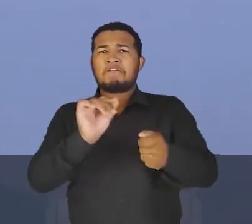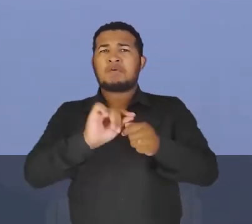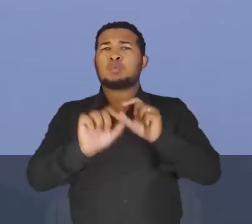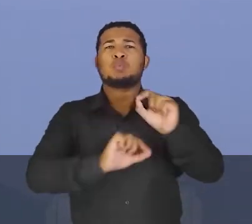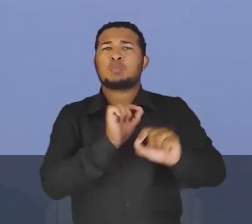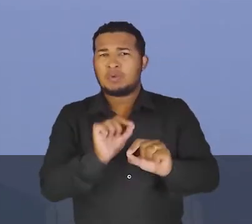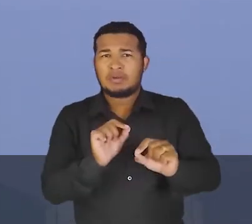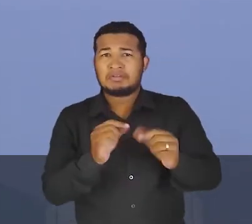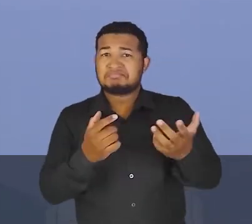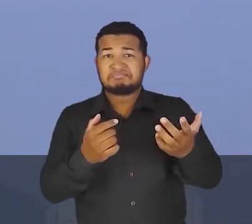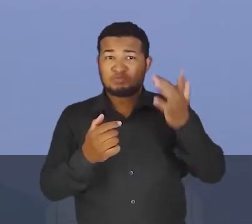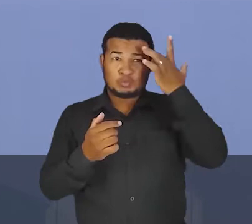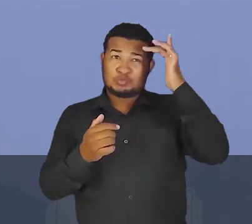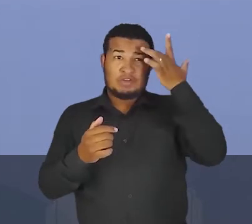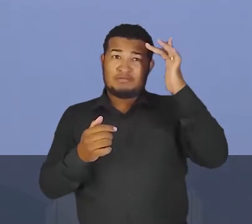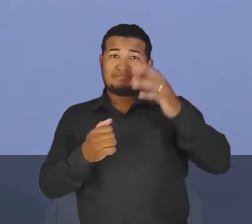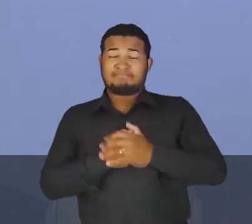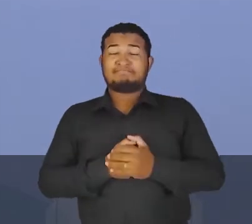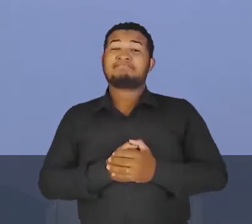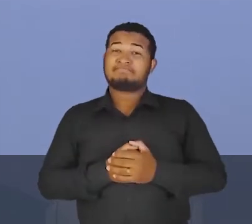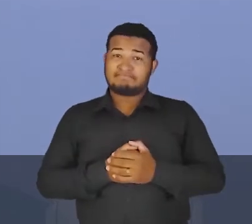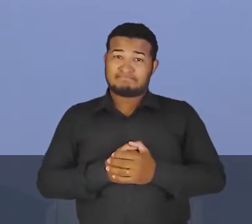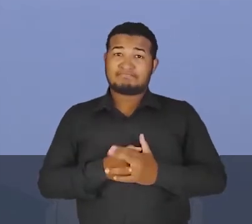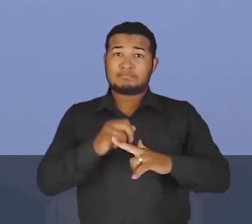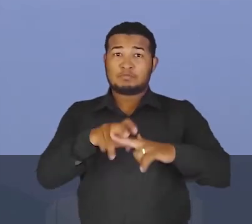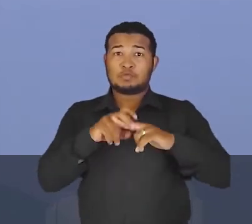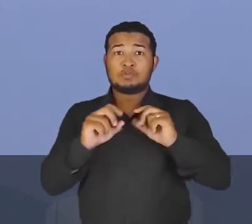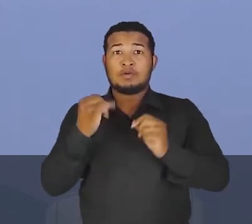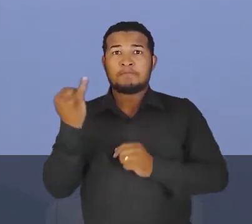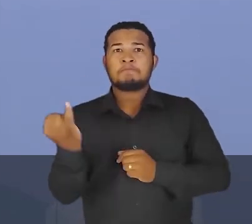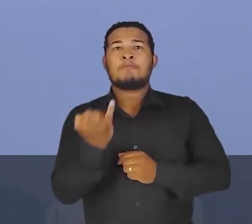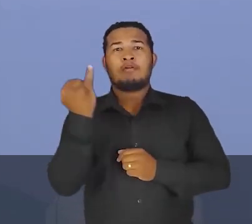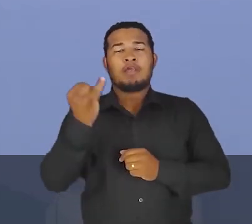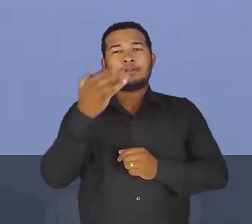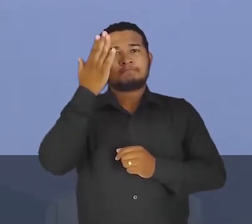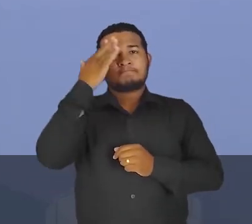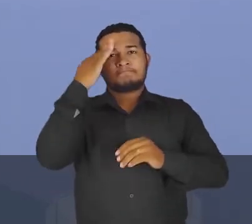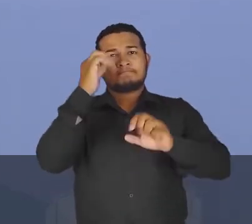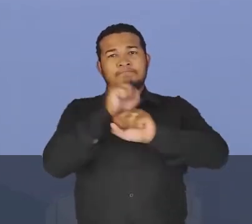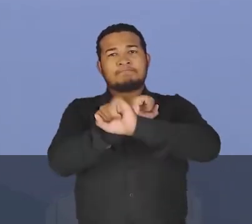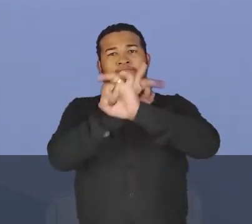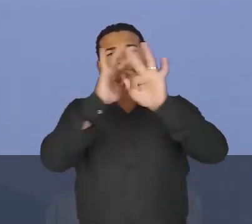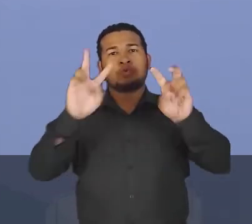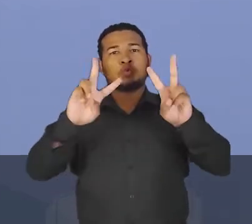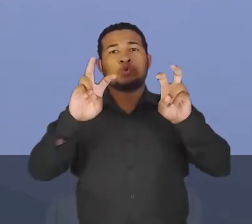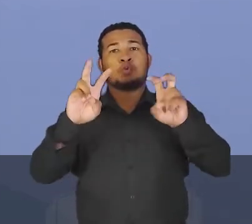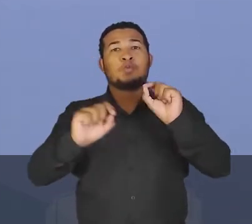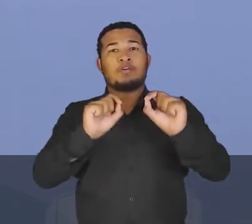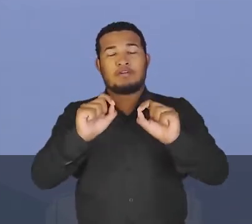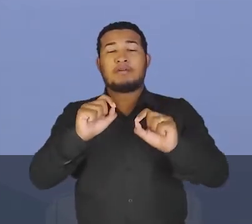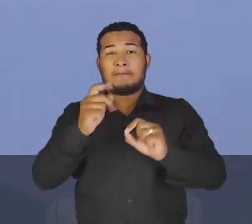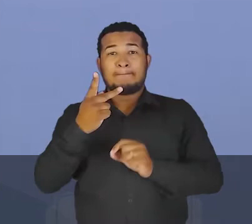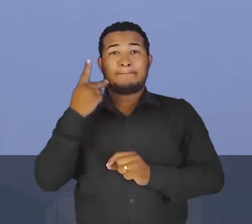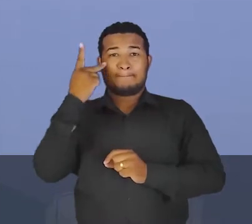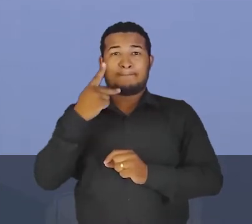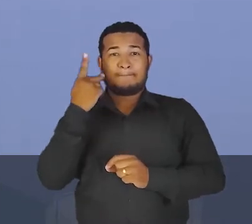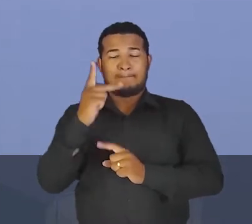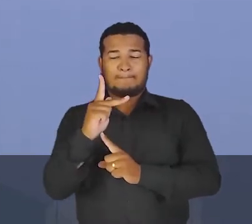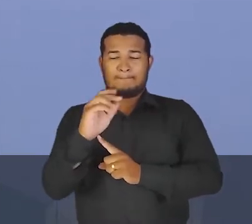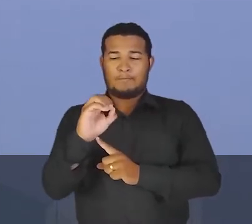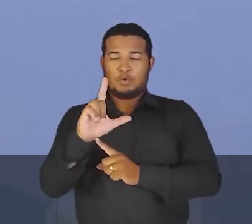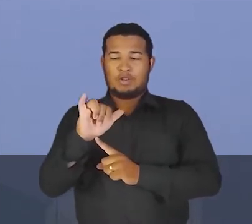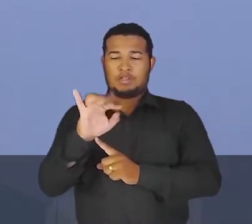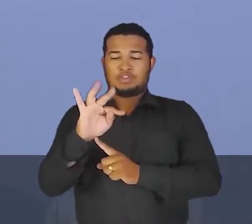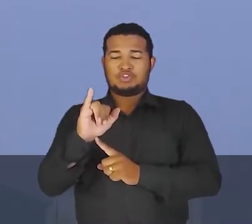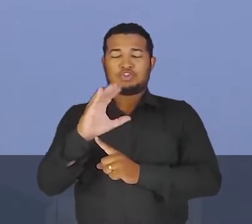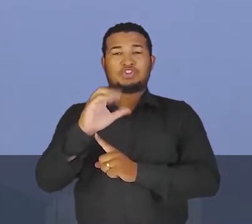me representando. Então, gente, olha só a importância de você entender sobre política. Política, a gente deve entender